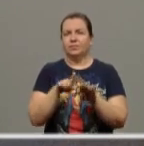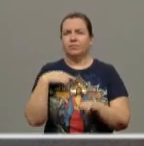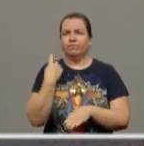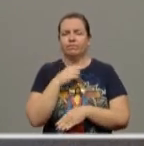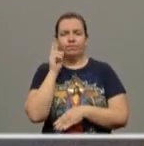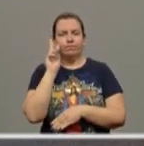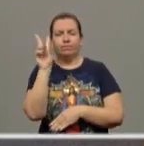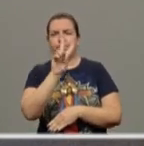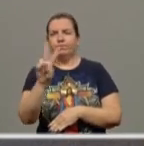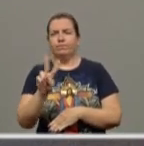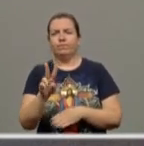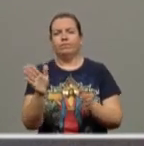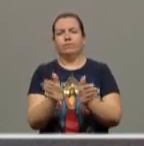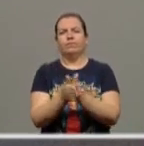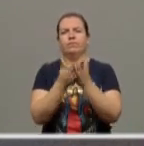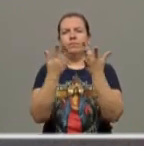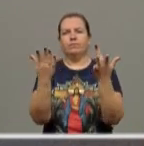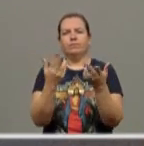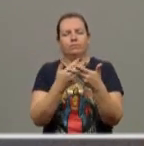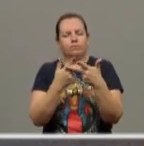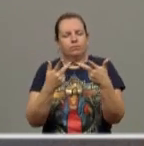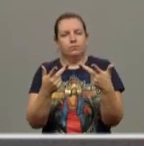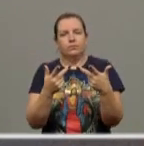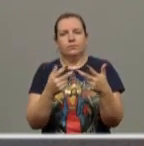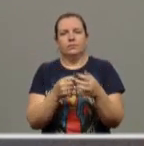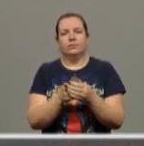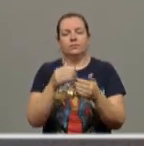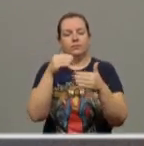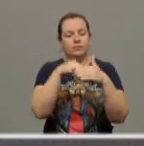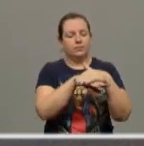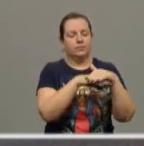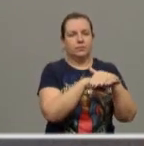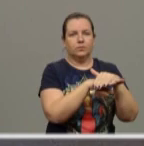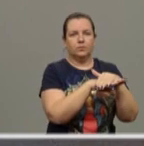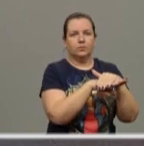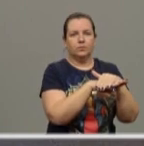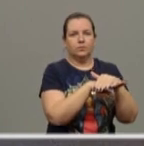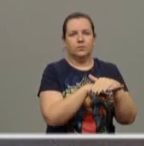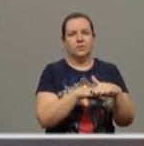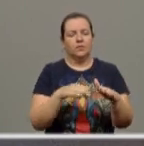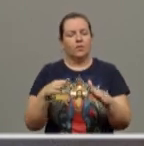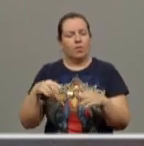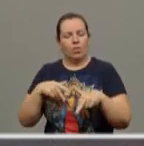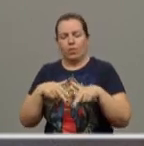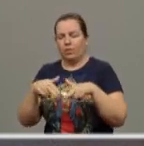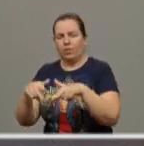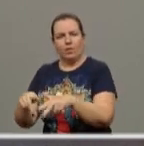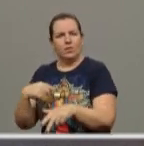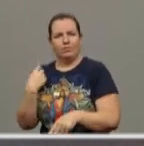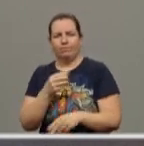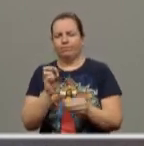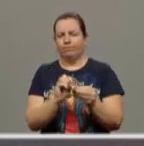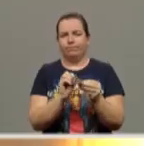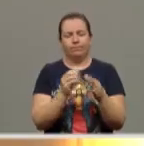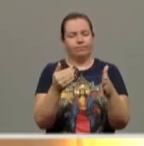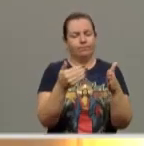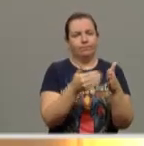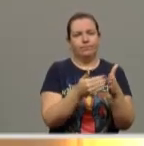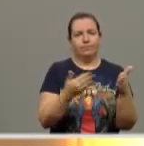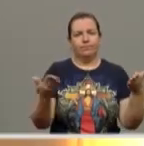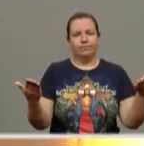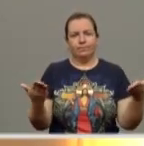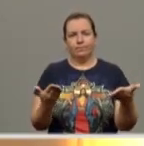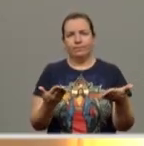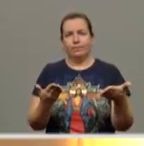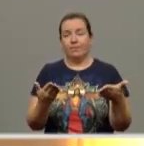vista maravilhosos prodígios e guardou-nos ao longo de todo o caminho que percorremos entre